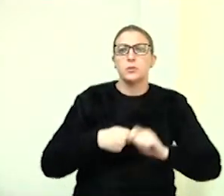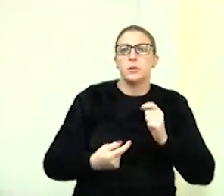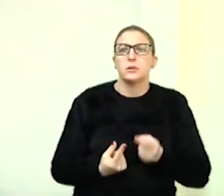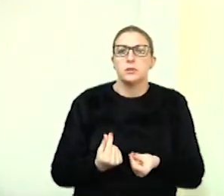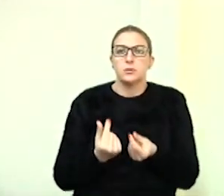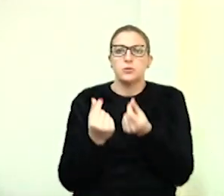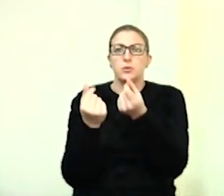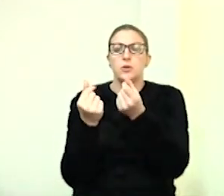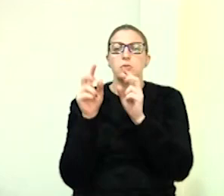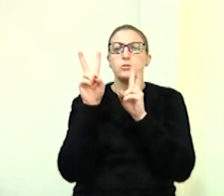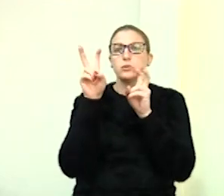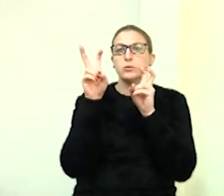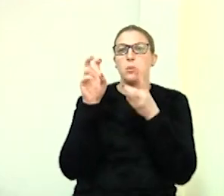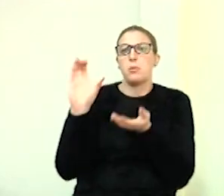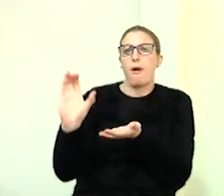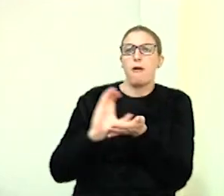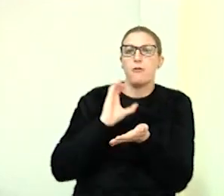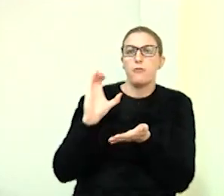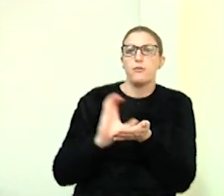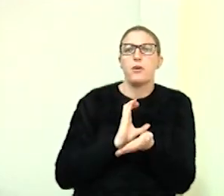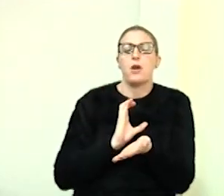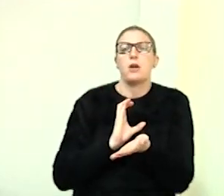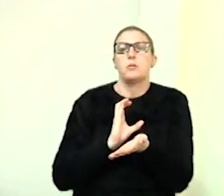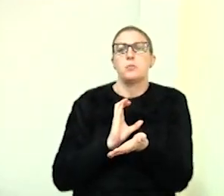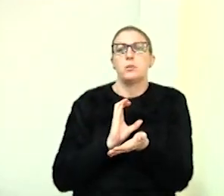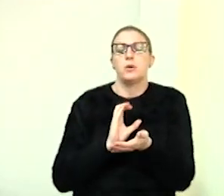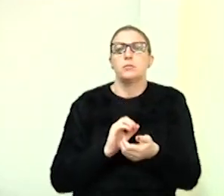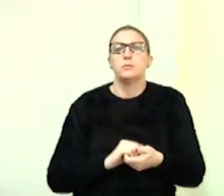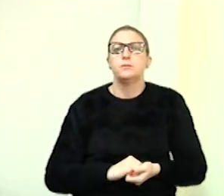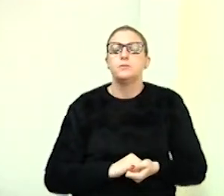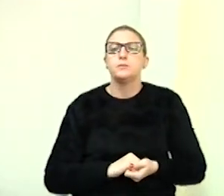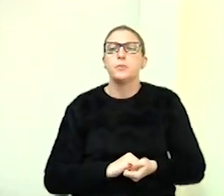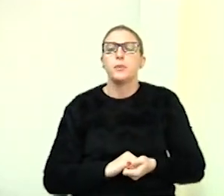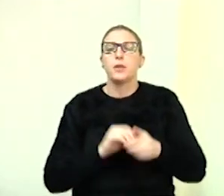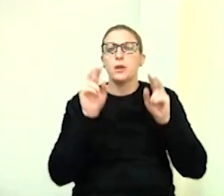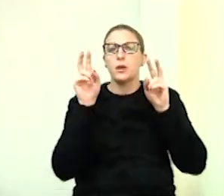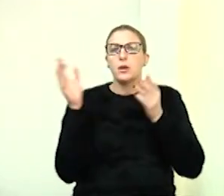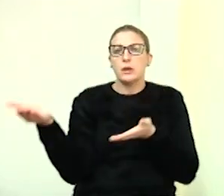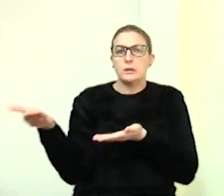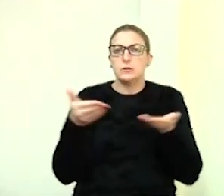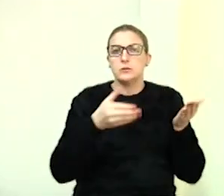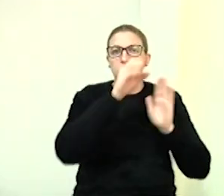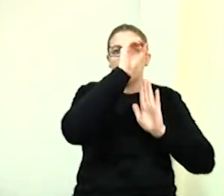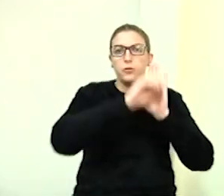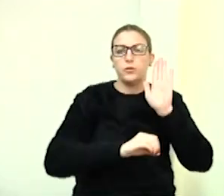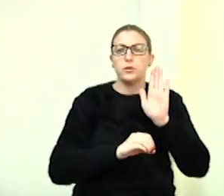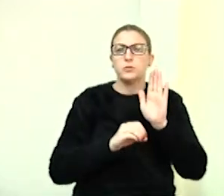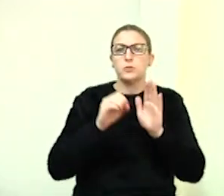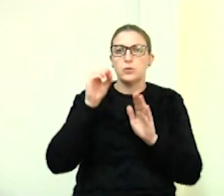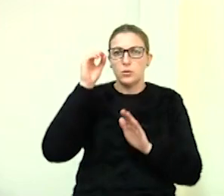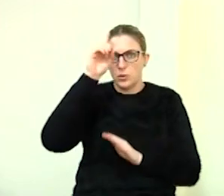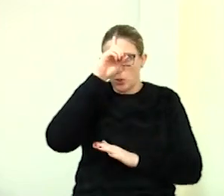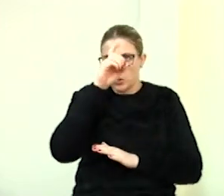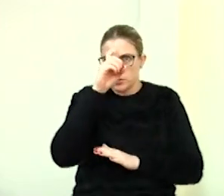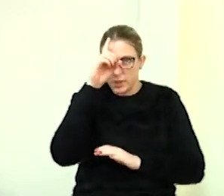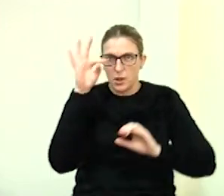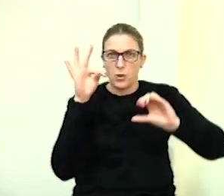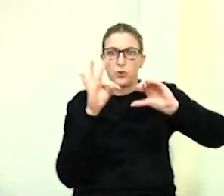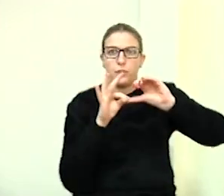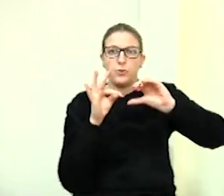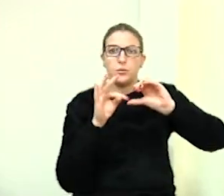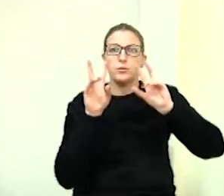referente ao recebimento de recursos federais em conta municipal. Recebido o ofício da Fundação Hospitalar Santa Terezinha, referente ao pedido de providência nº